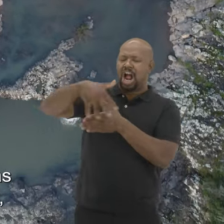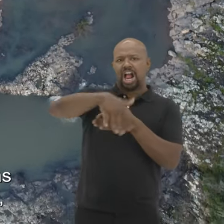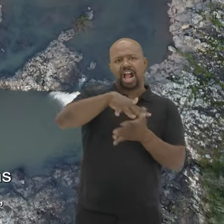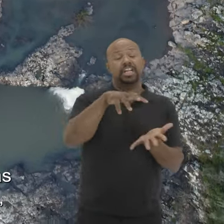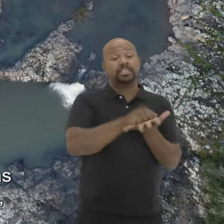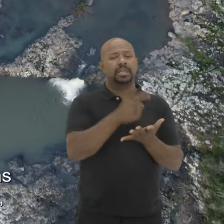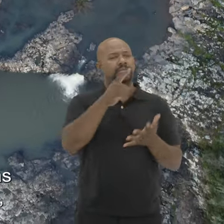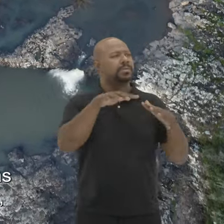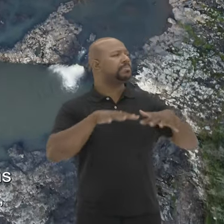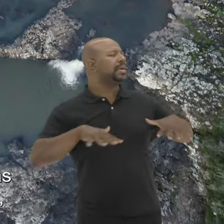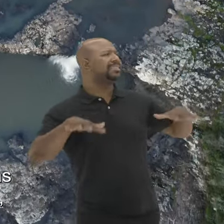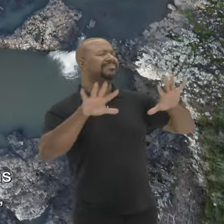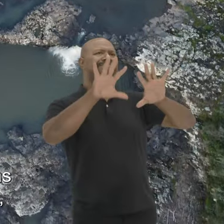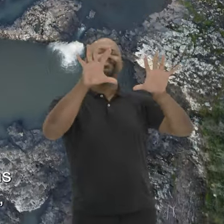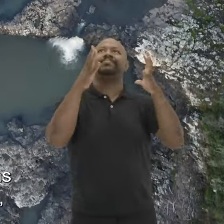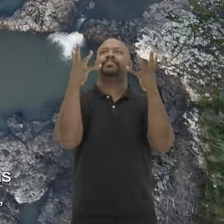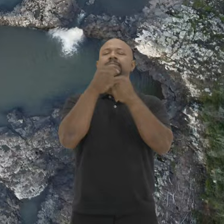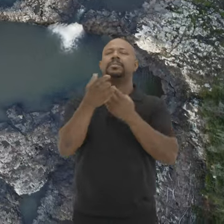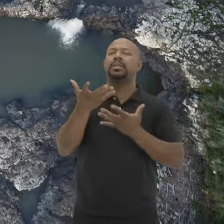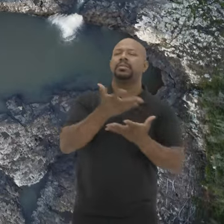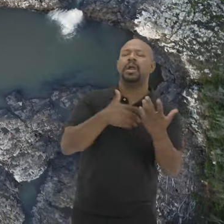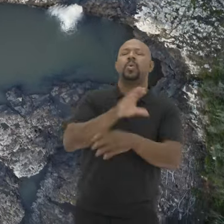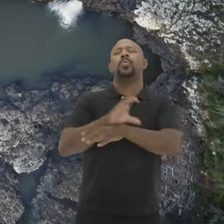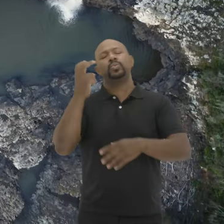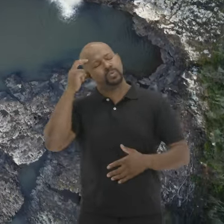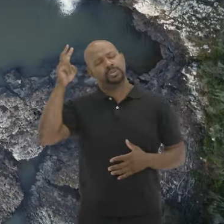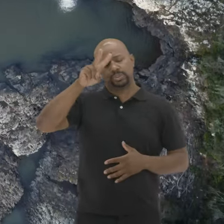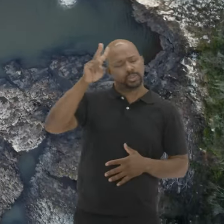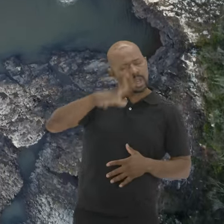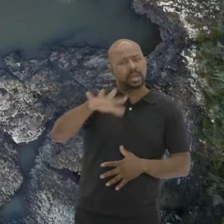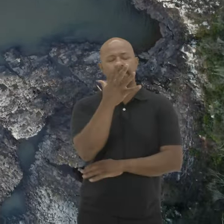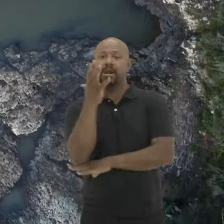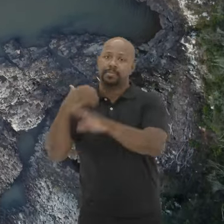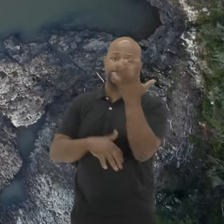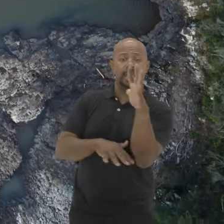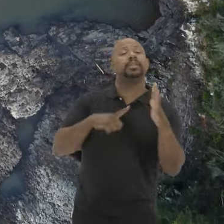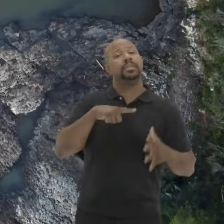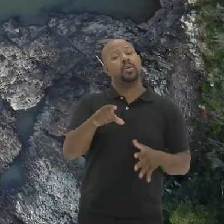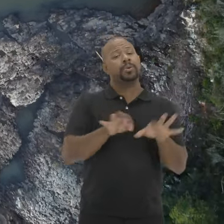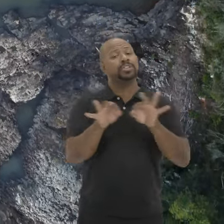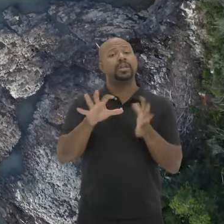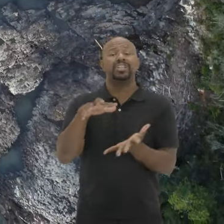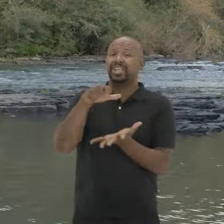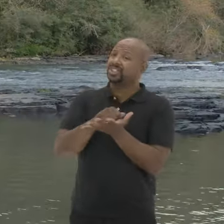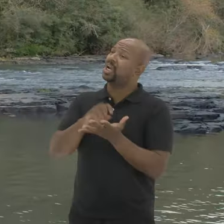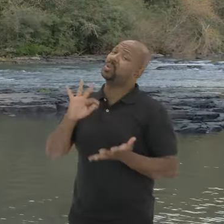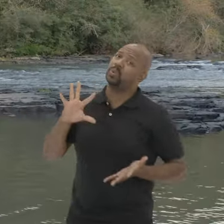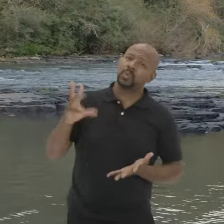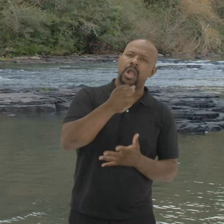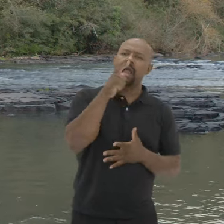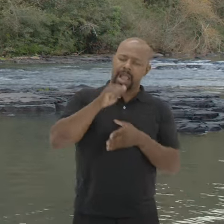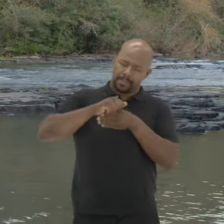registradas e uma paisagem que é exuberante né que dialoga com cultura história meio ambiente existe um projeto de registrar